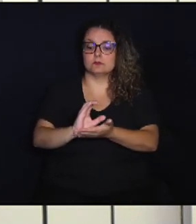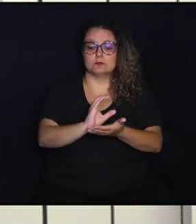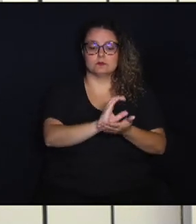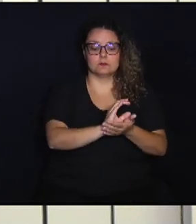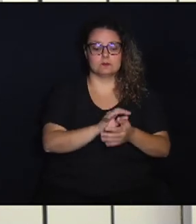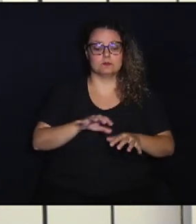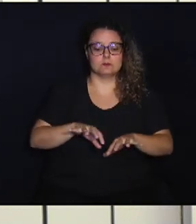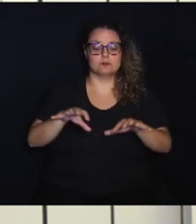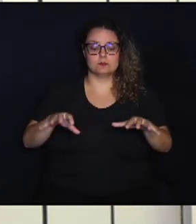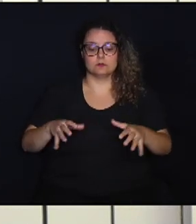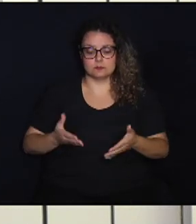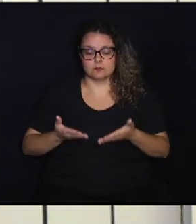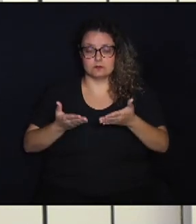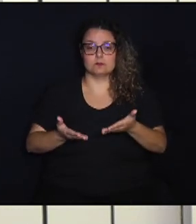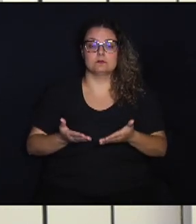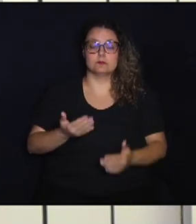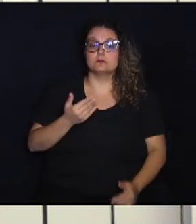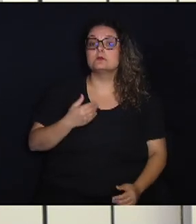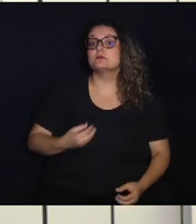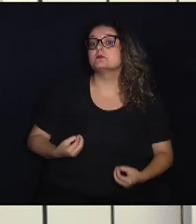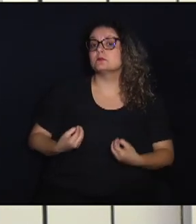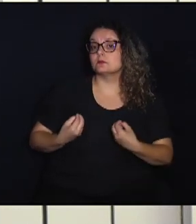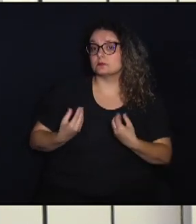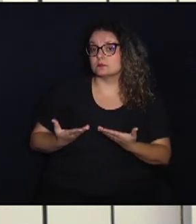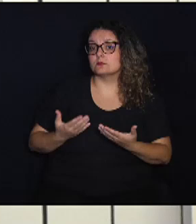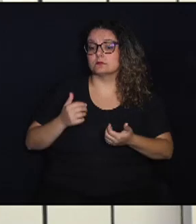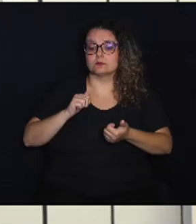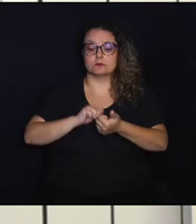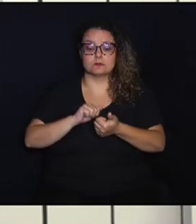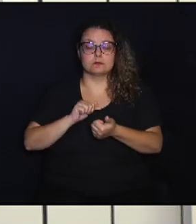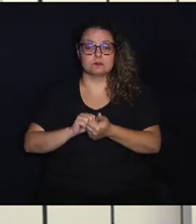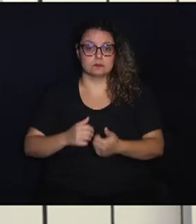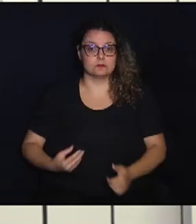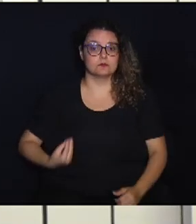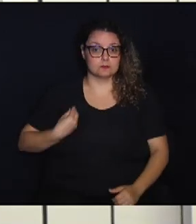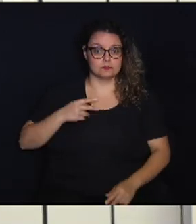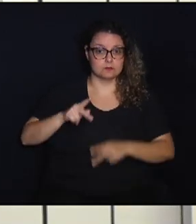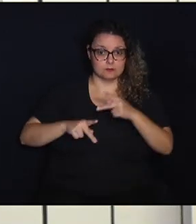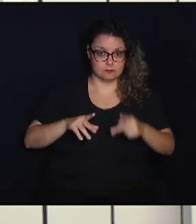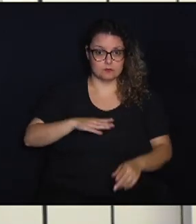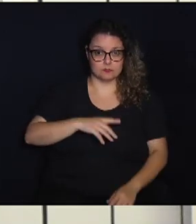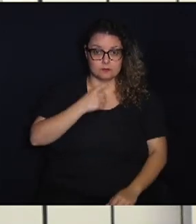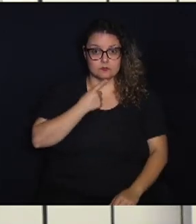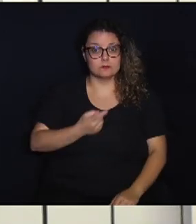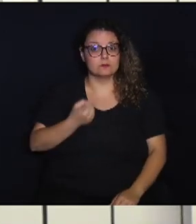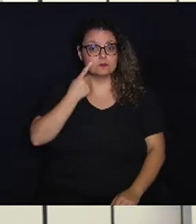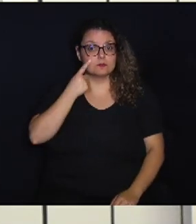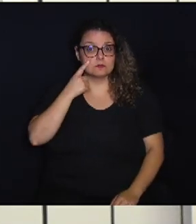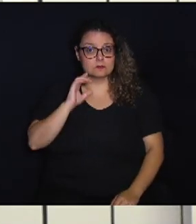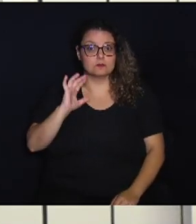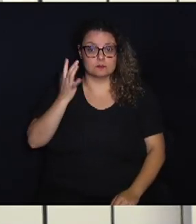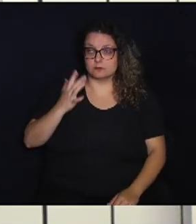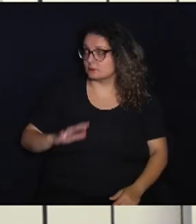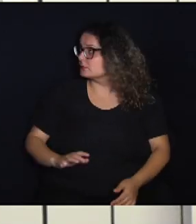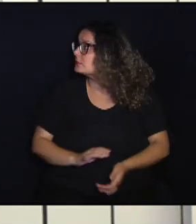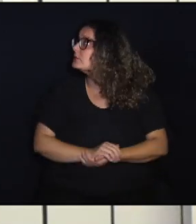bairros, trazendo mais qualidade de vida para a população aqui de Campinas. Confira na reportagem.